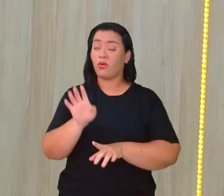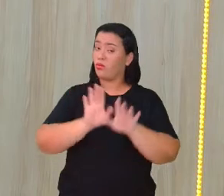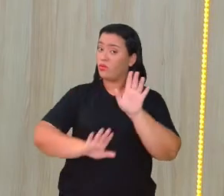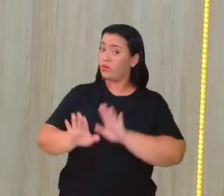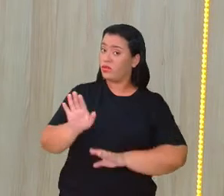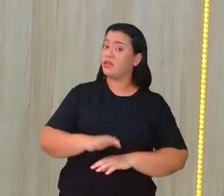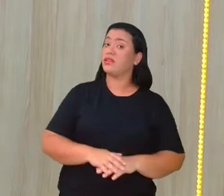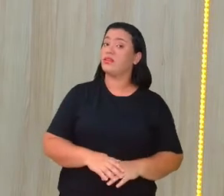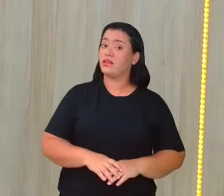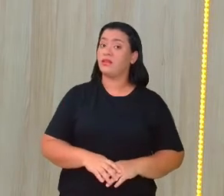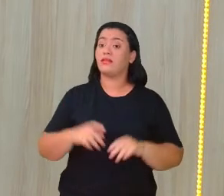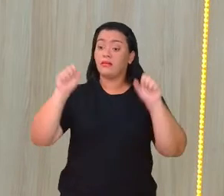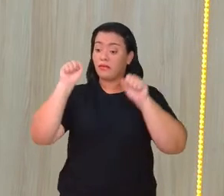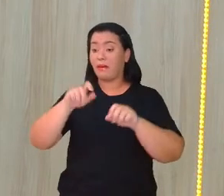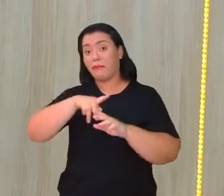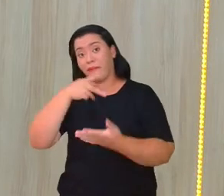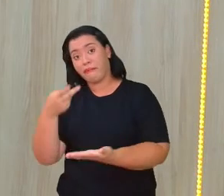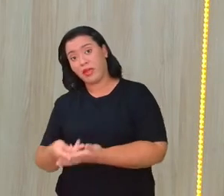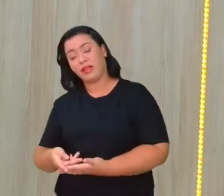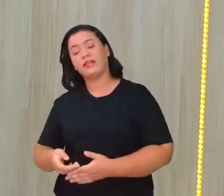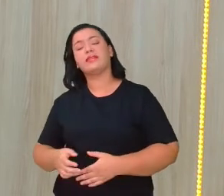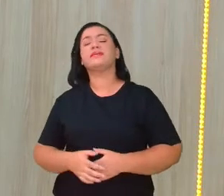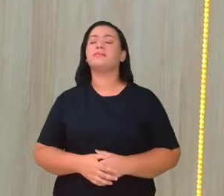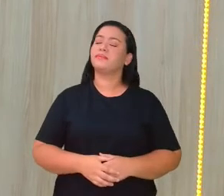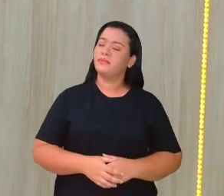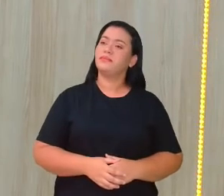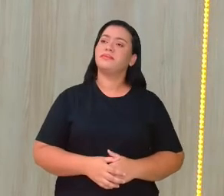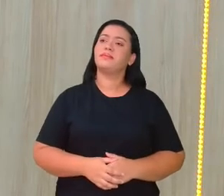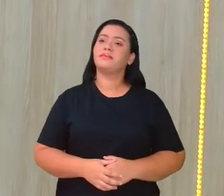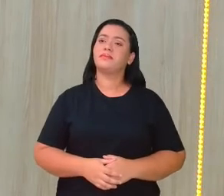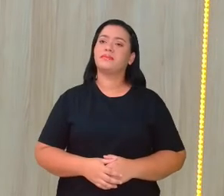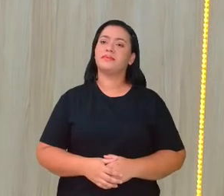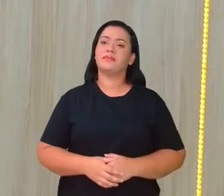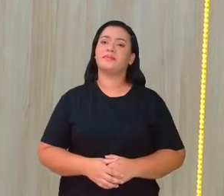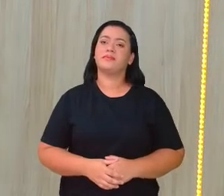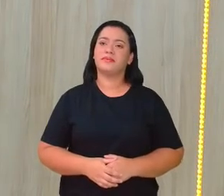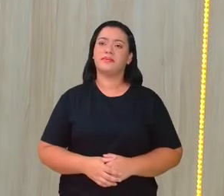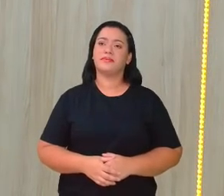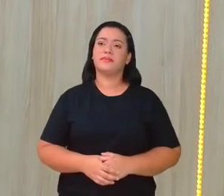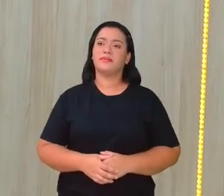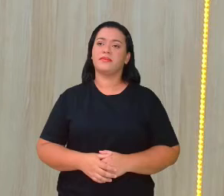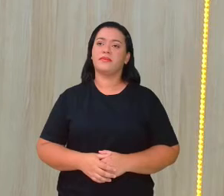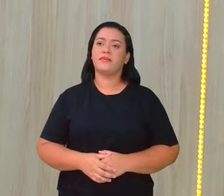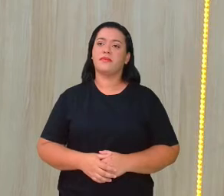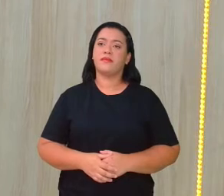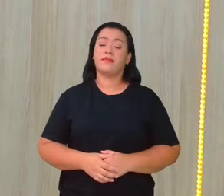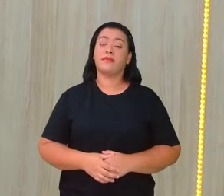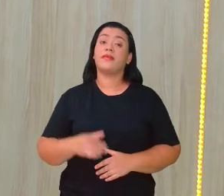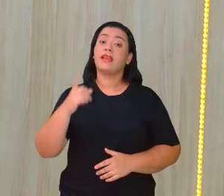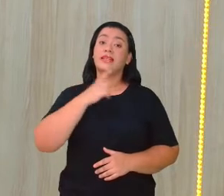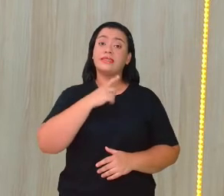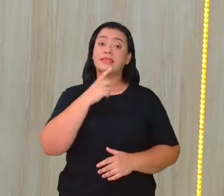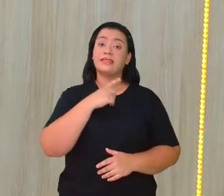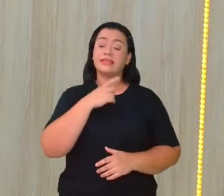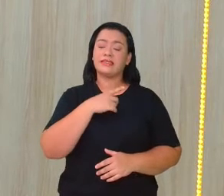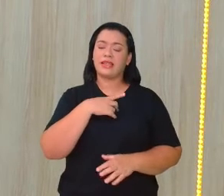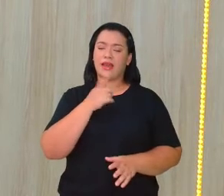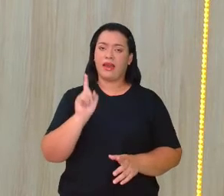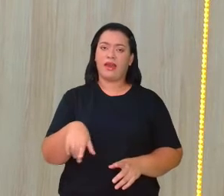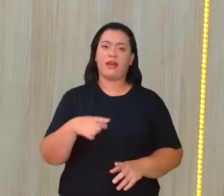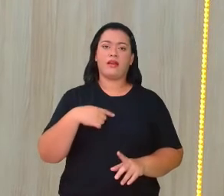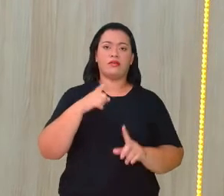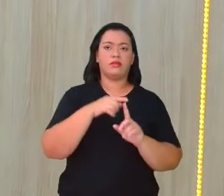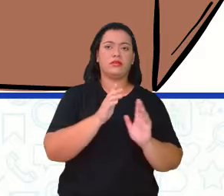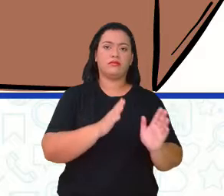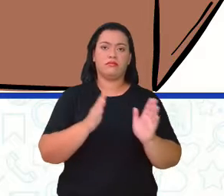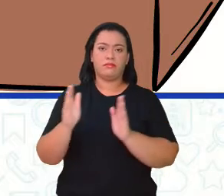também para não se pendurar e cair, né, não, Cleitinho? E aí, ó, a gente entra na parte das